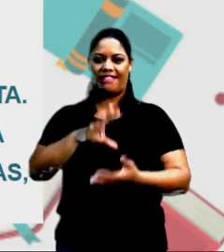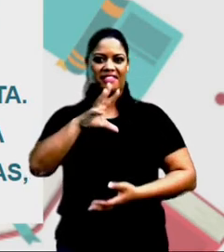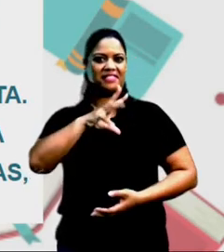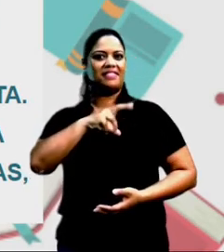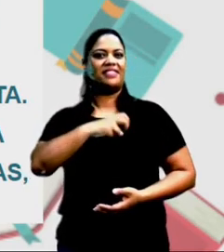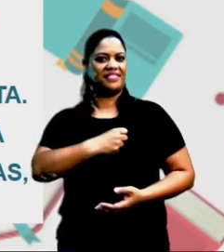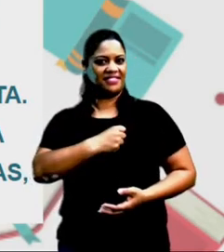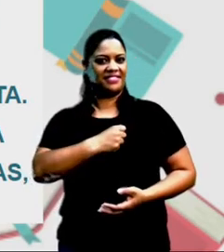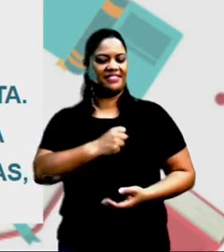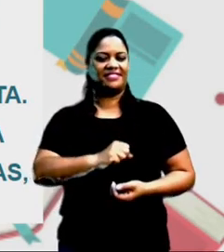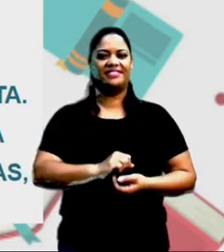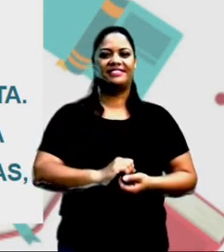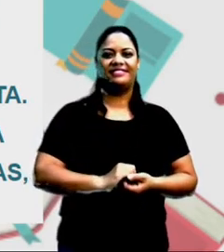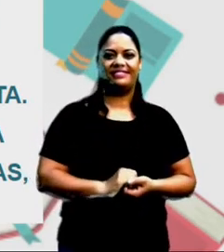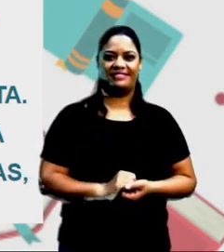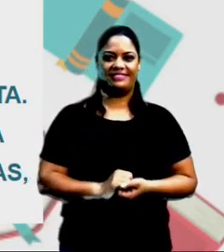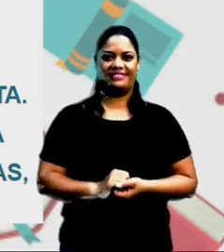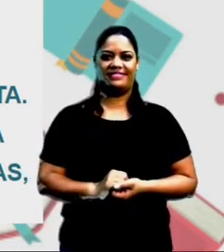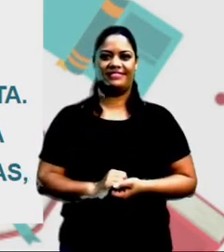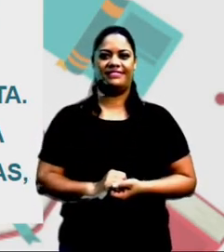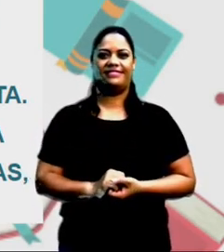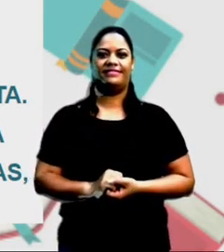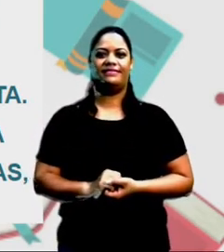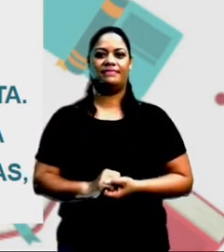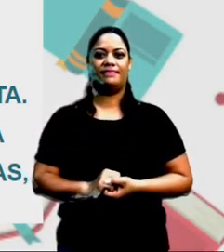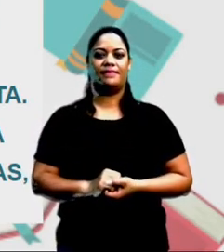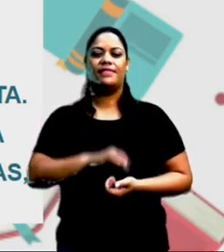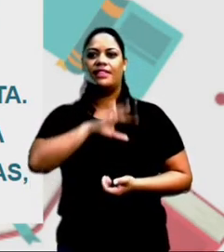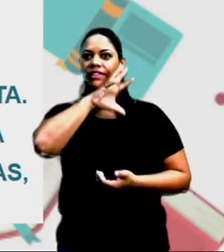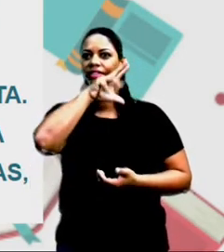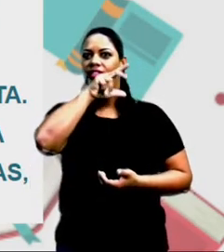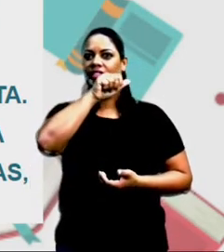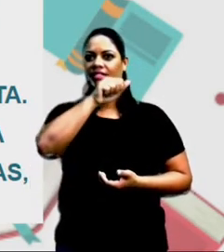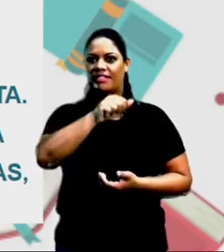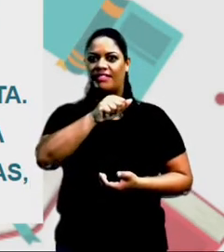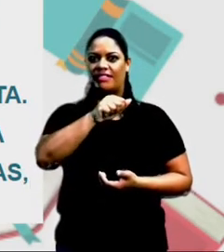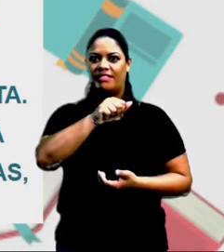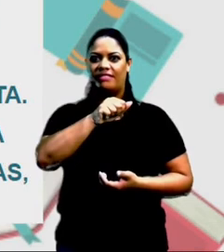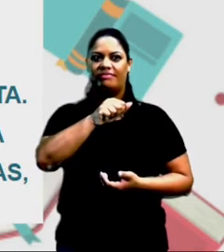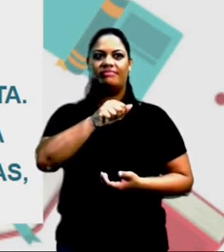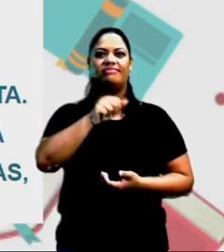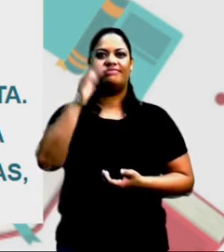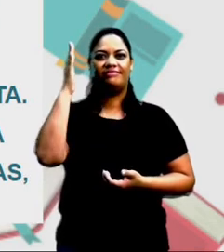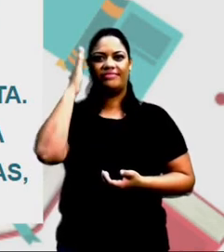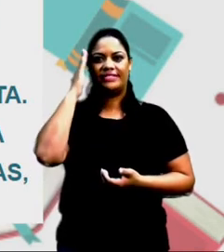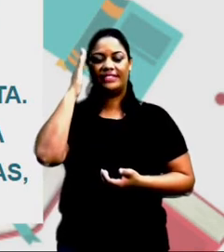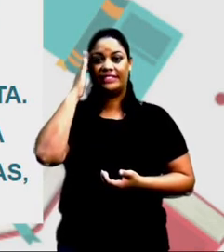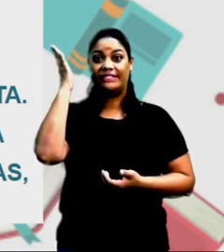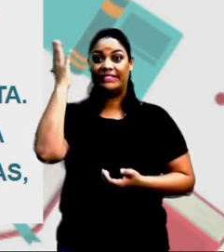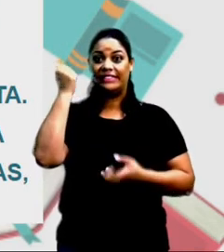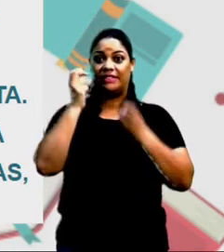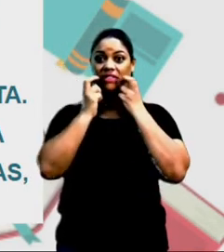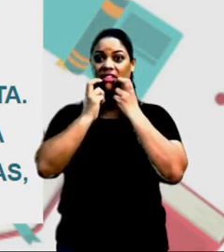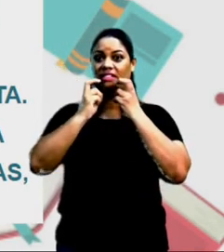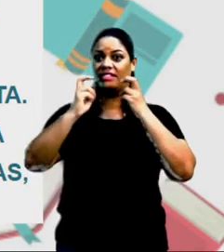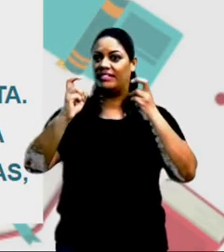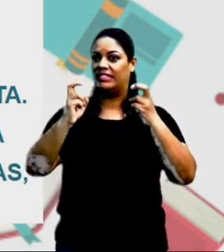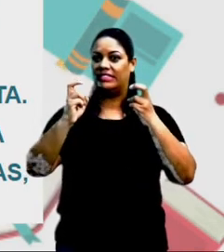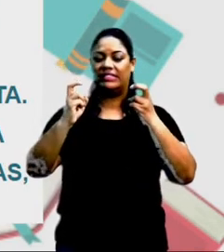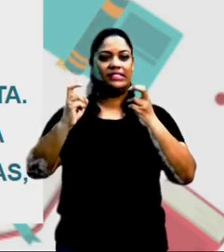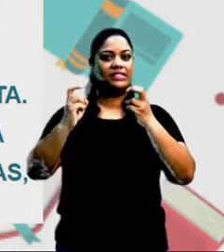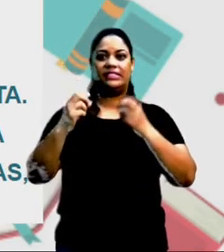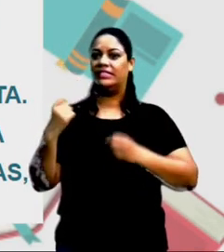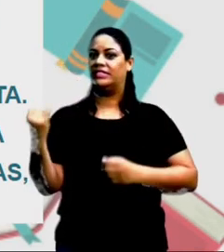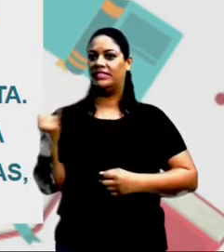amor com ela. Aí o leão percebeu que saber rugir não